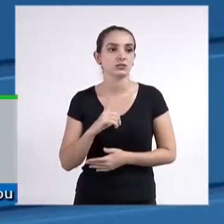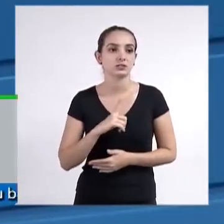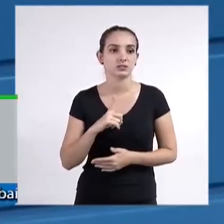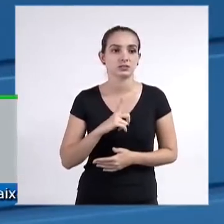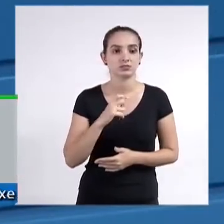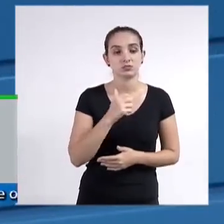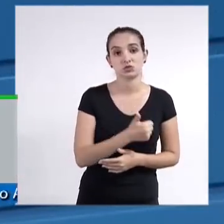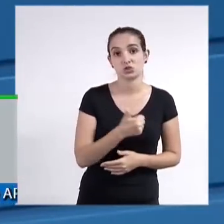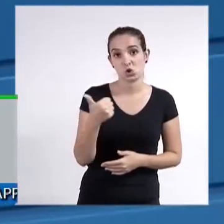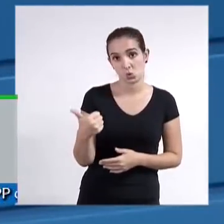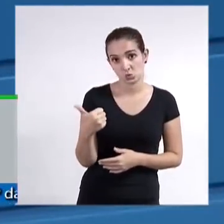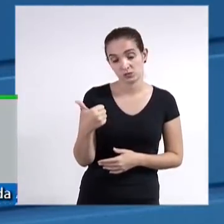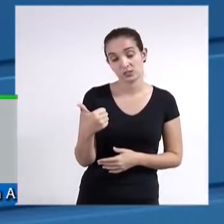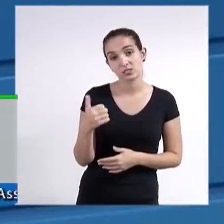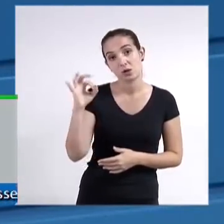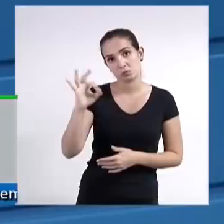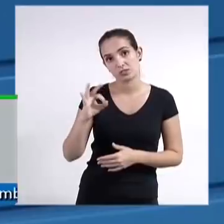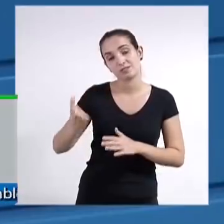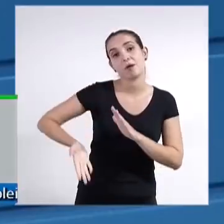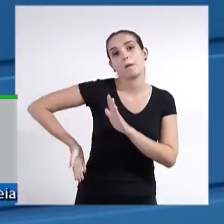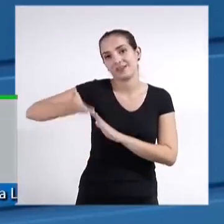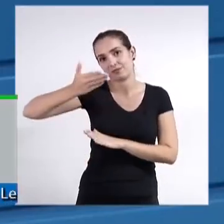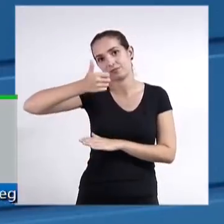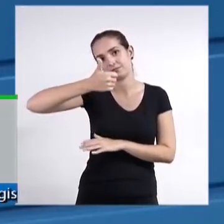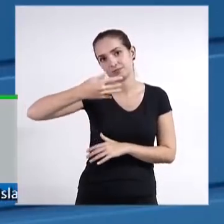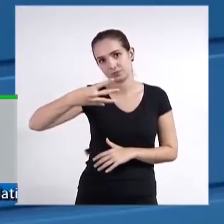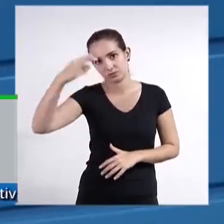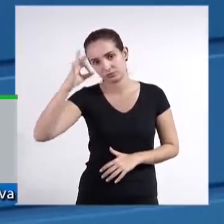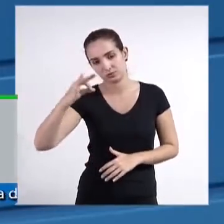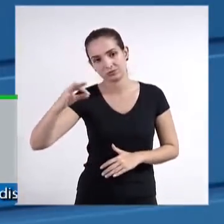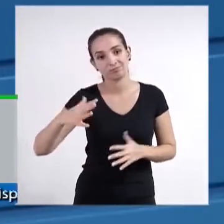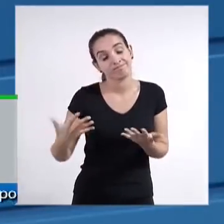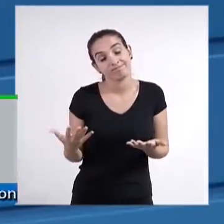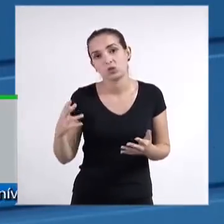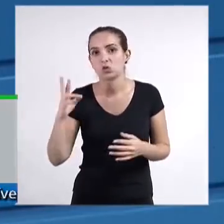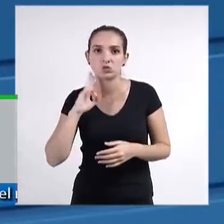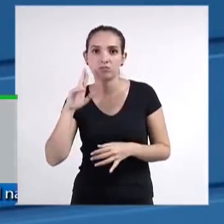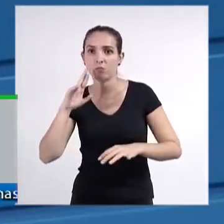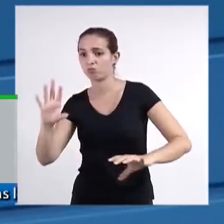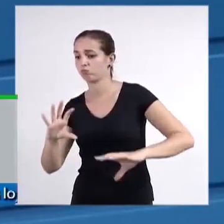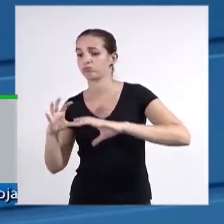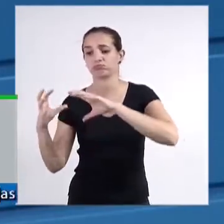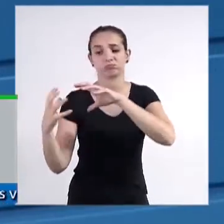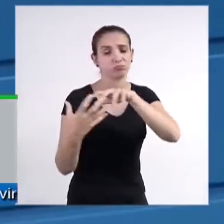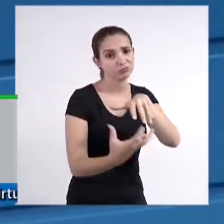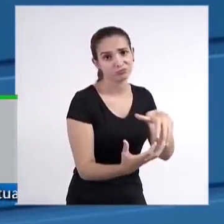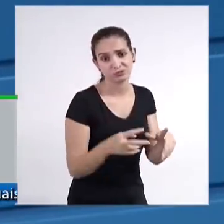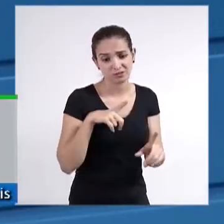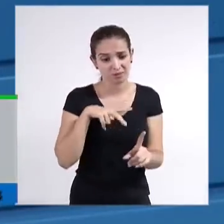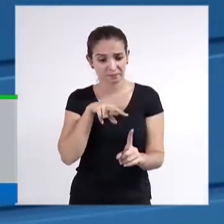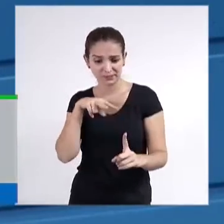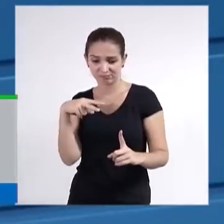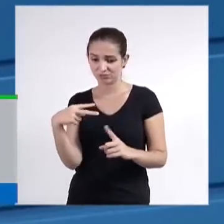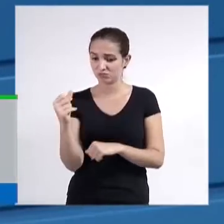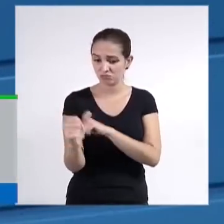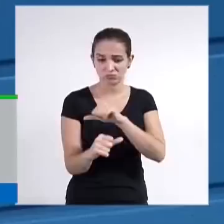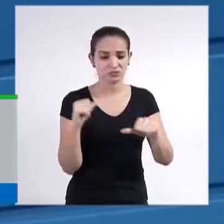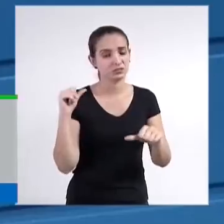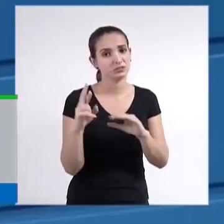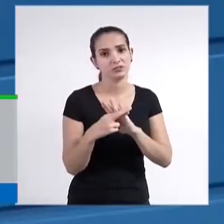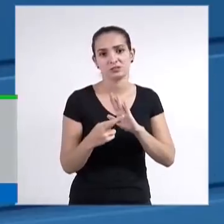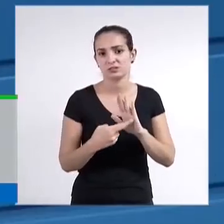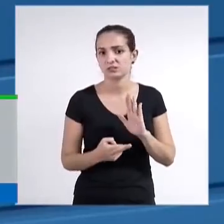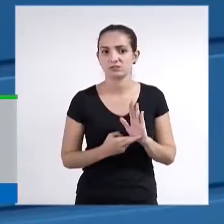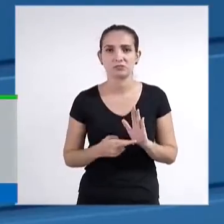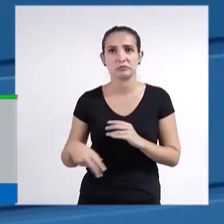11% para 14%. Uma coisa é certa, o mundo todo caminha nessa perspectiva das mudanças das suas regras.